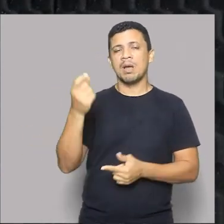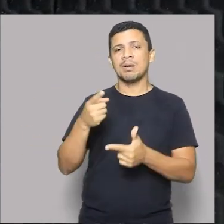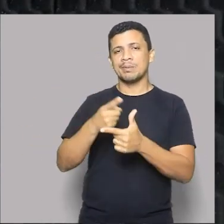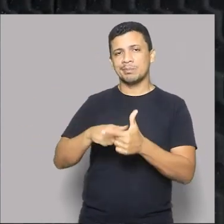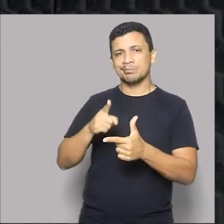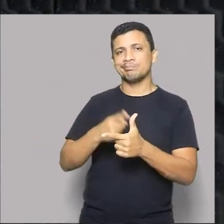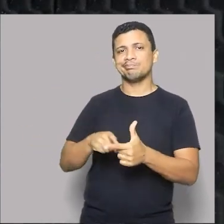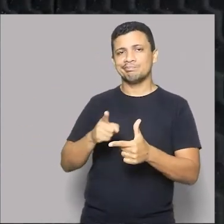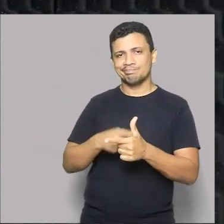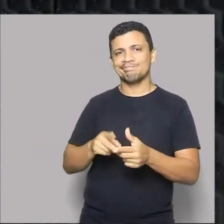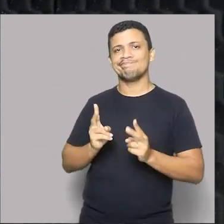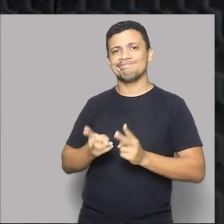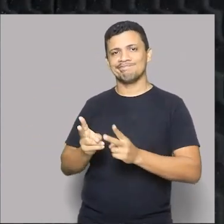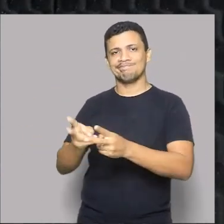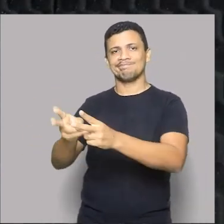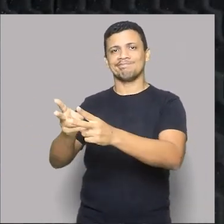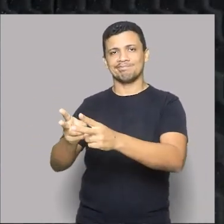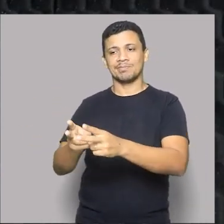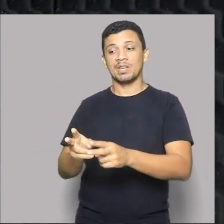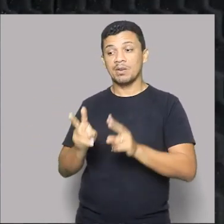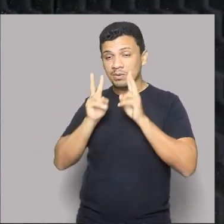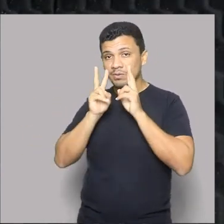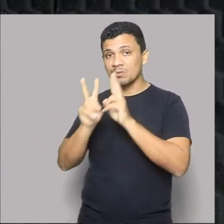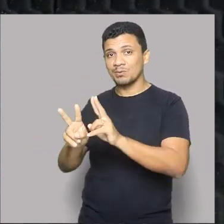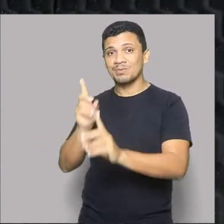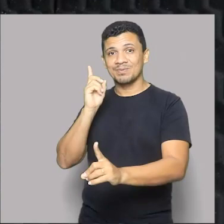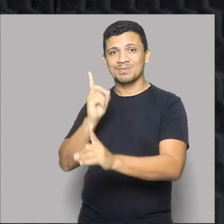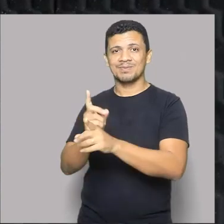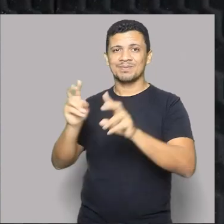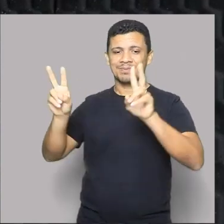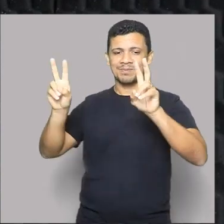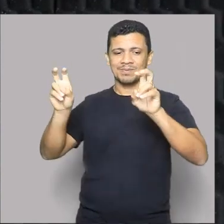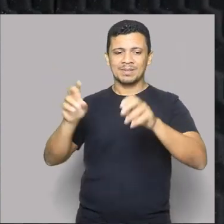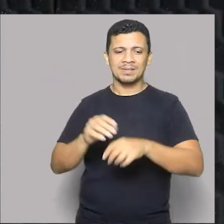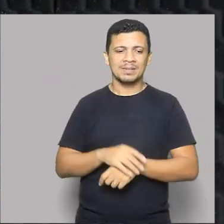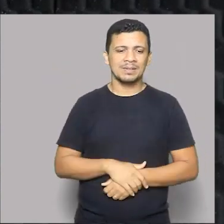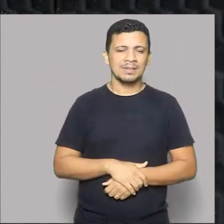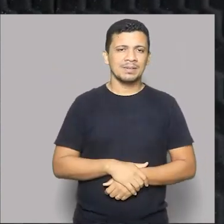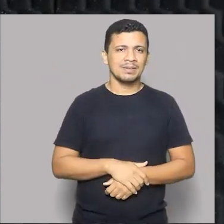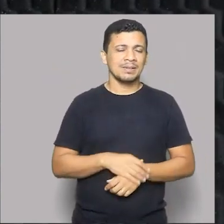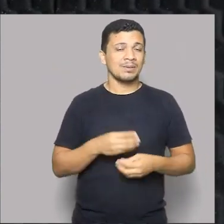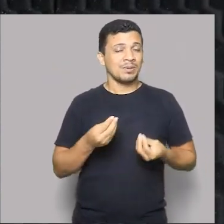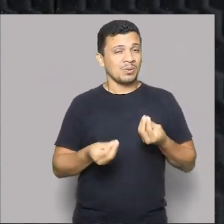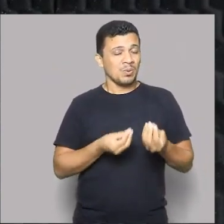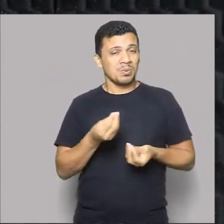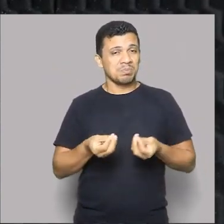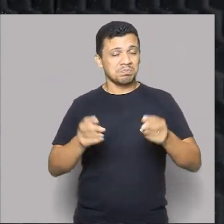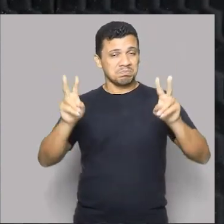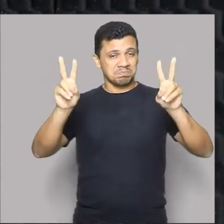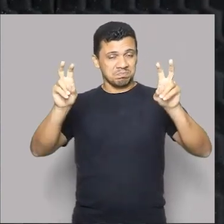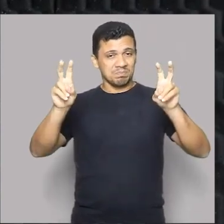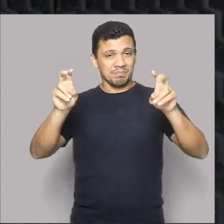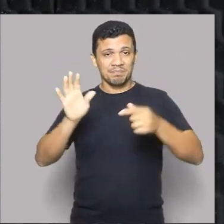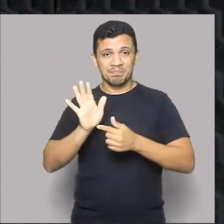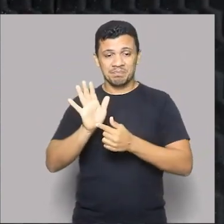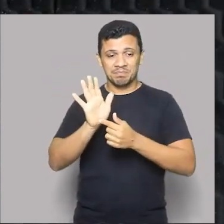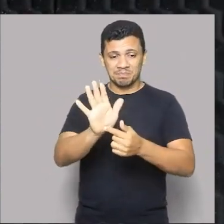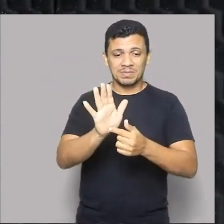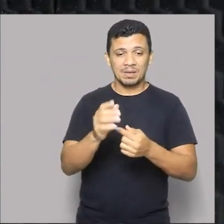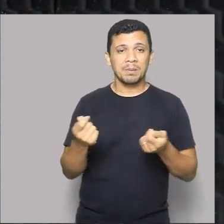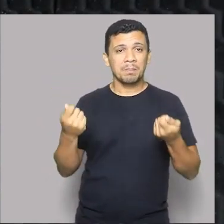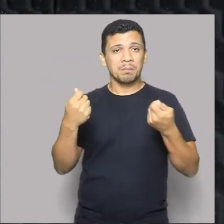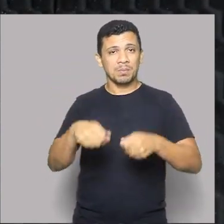continuar, como o próprio nome do tema já nos garante. E aí, dentro desse tema, a gente traz aqui para vocês